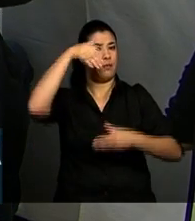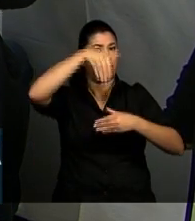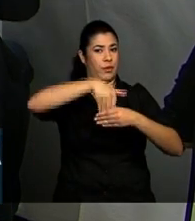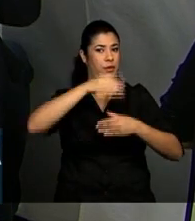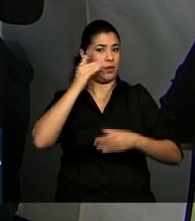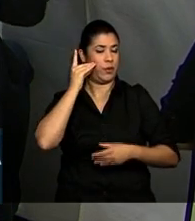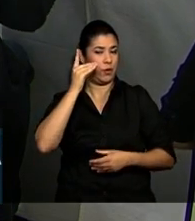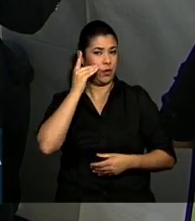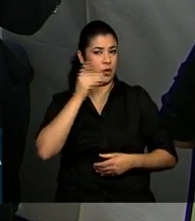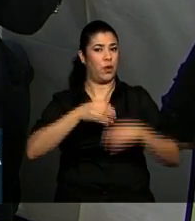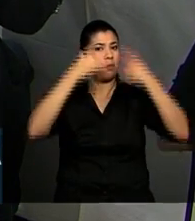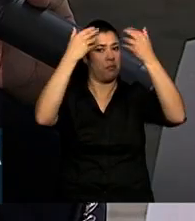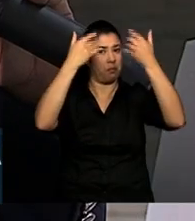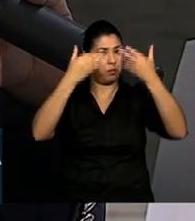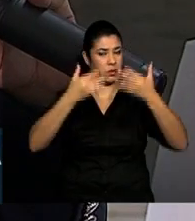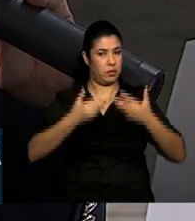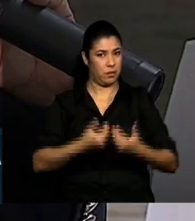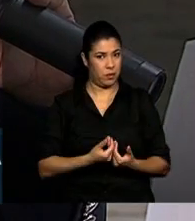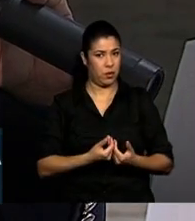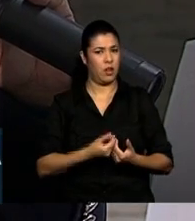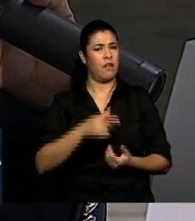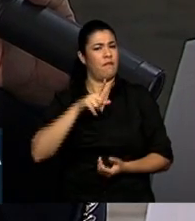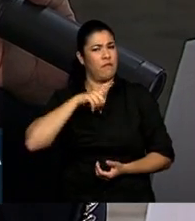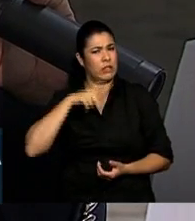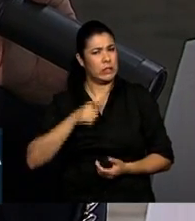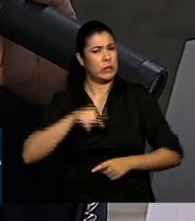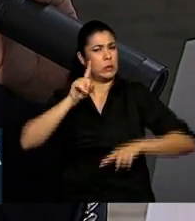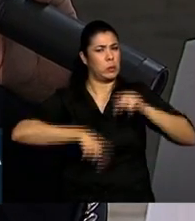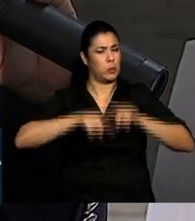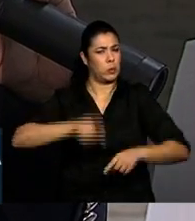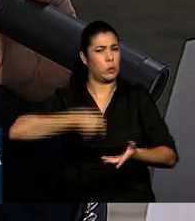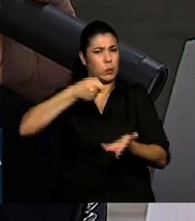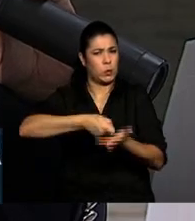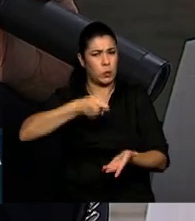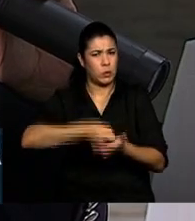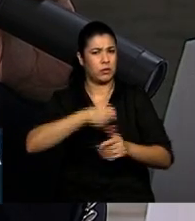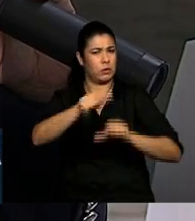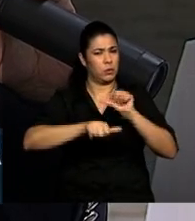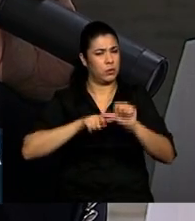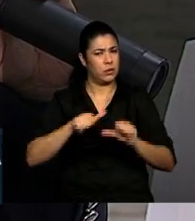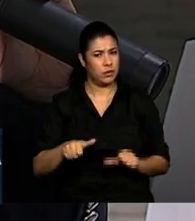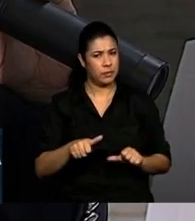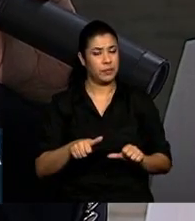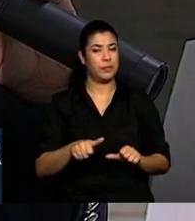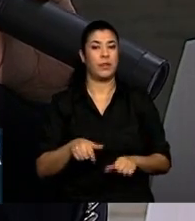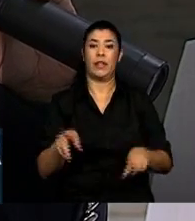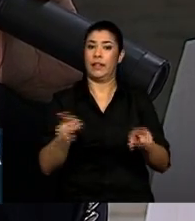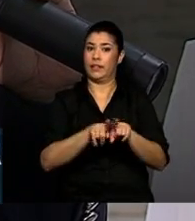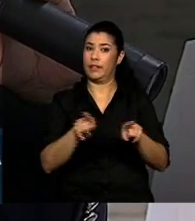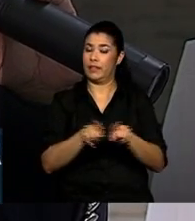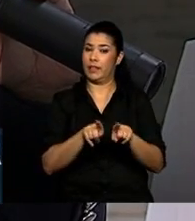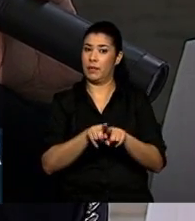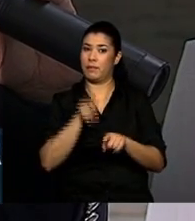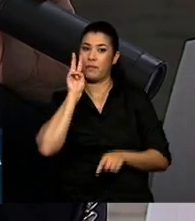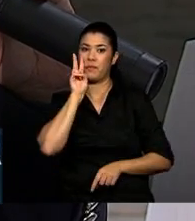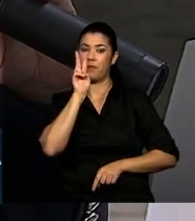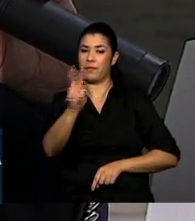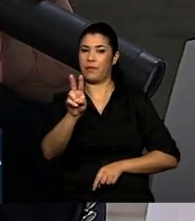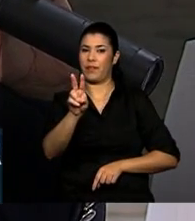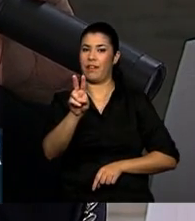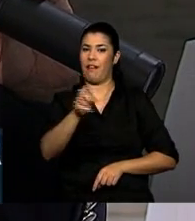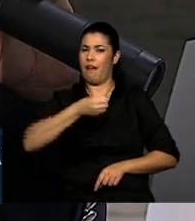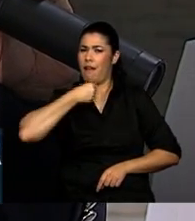que haveria medidas de austeridade eh e eu também assisti entrevistas com o ministro Guido